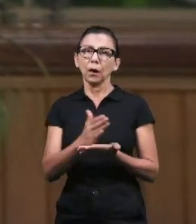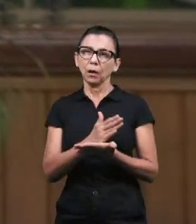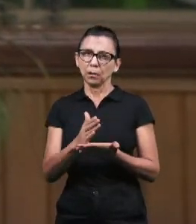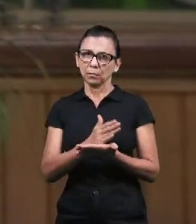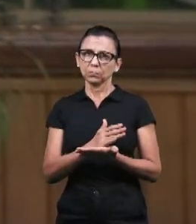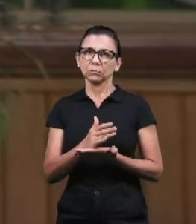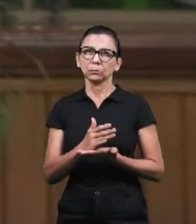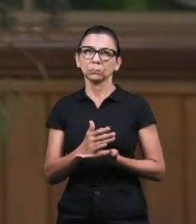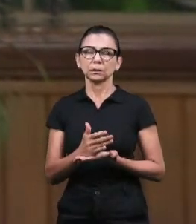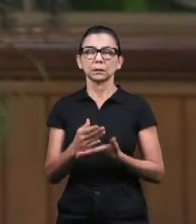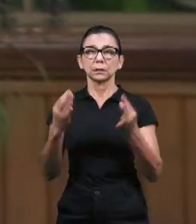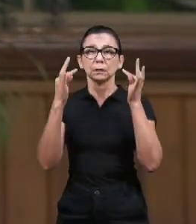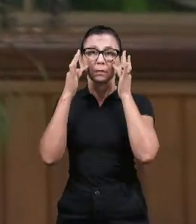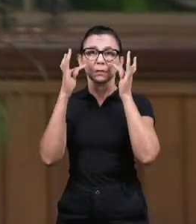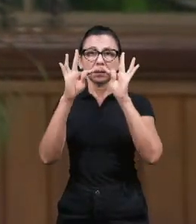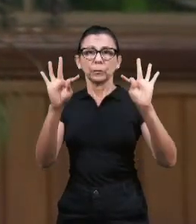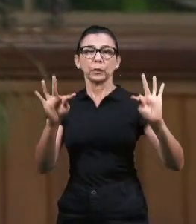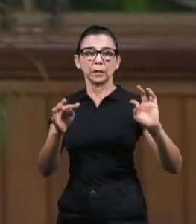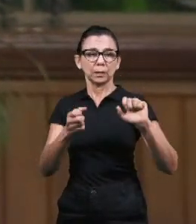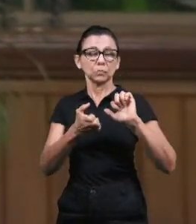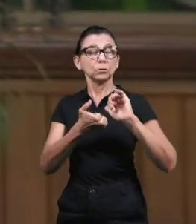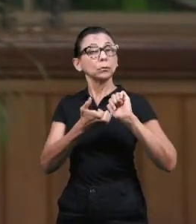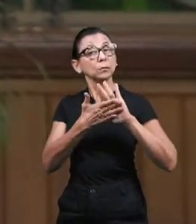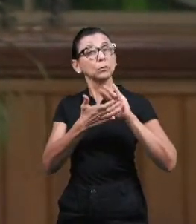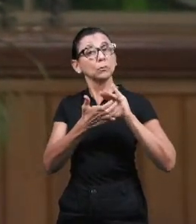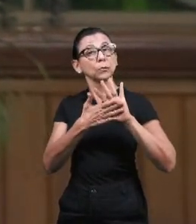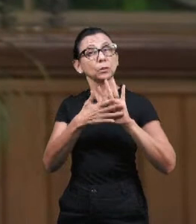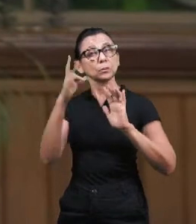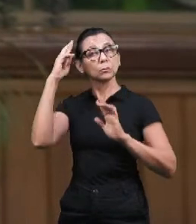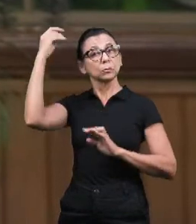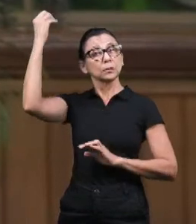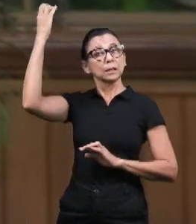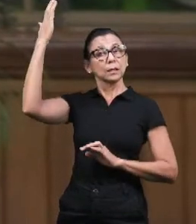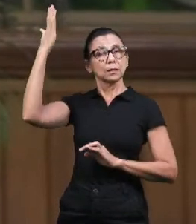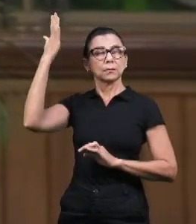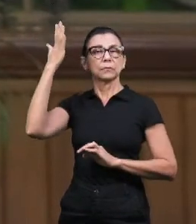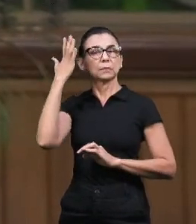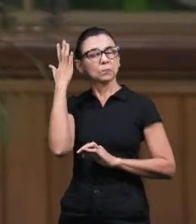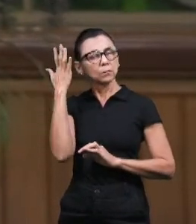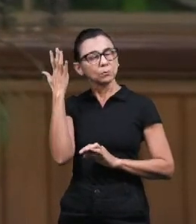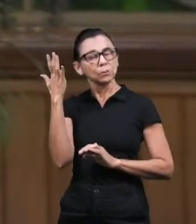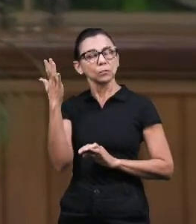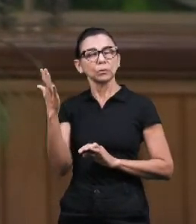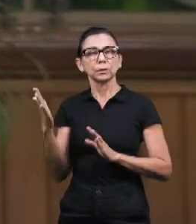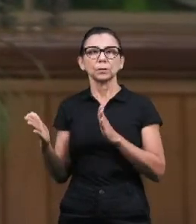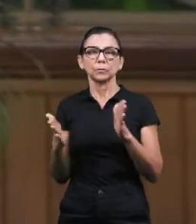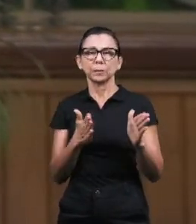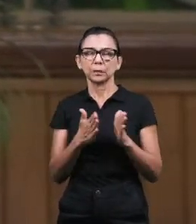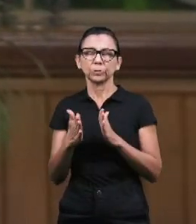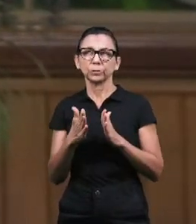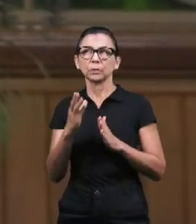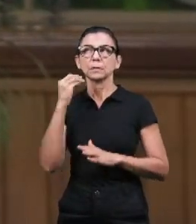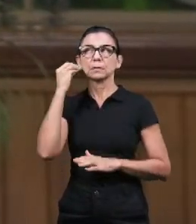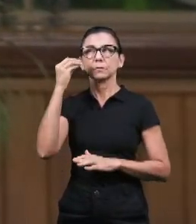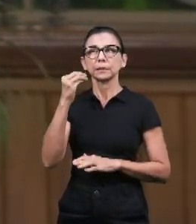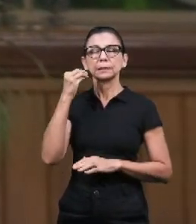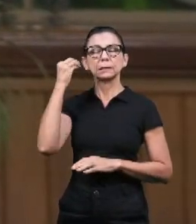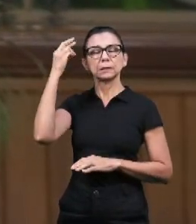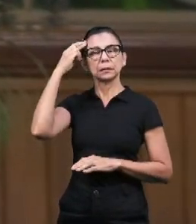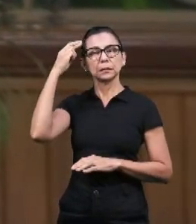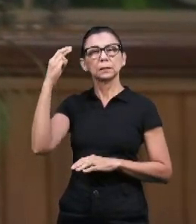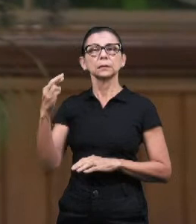Trouxeram testemunhos de louvores que o Senhor deu a eles, experiências que o Senhor concedeu. Alguns